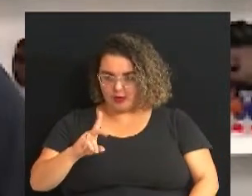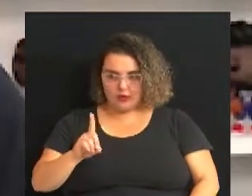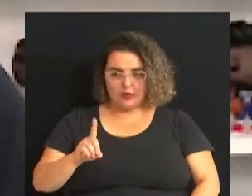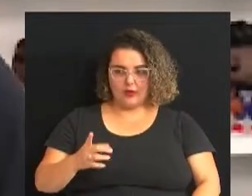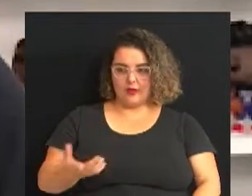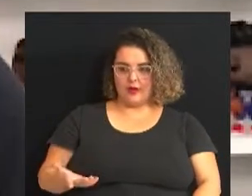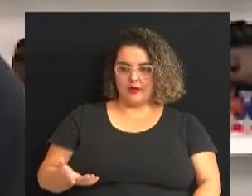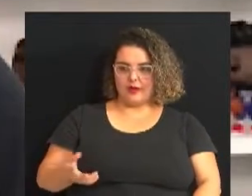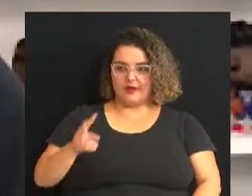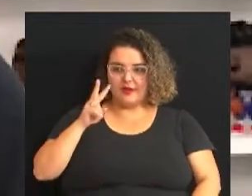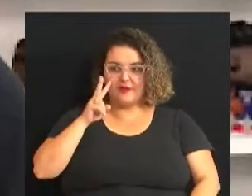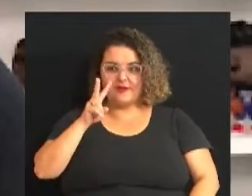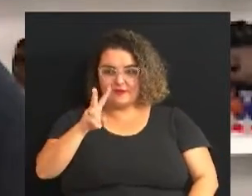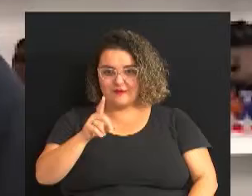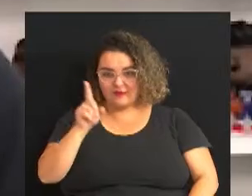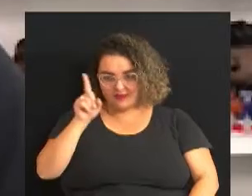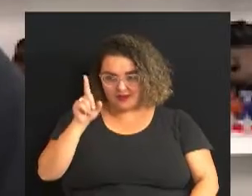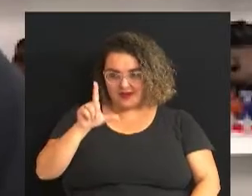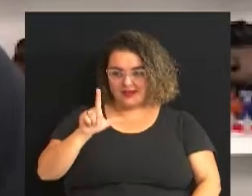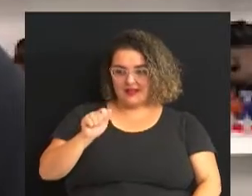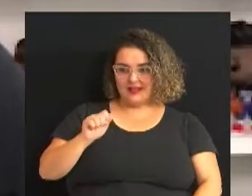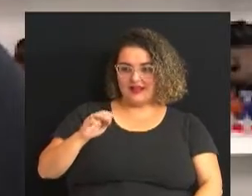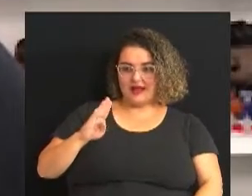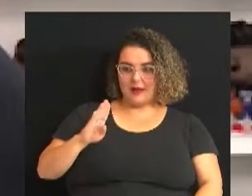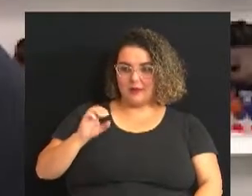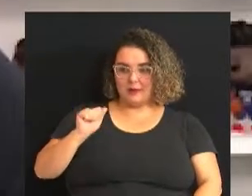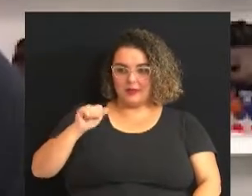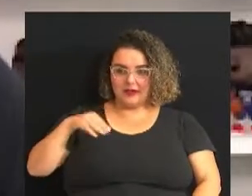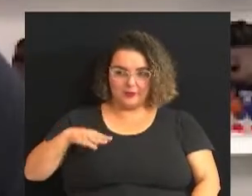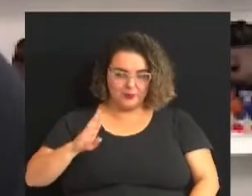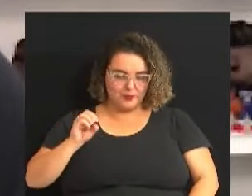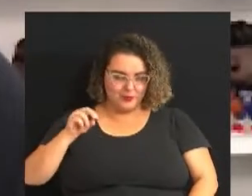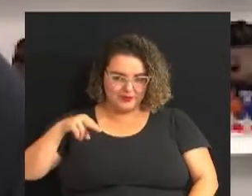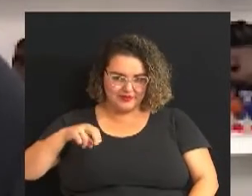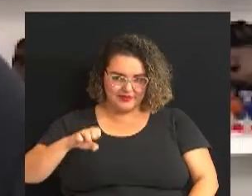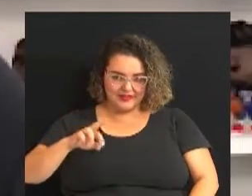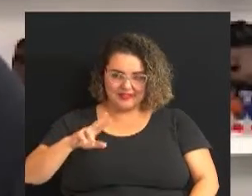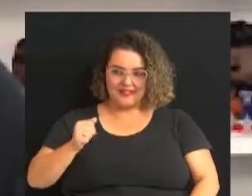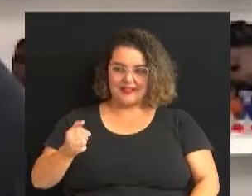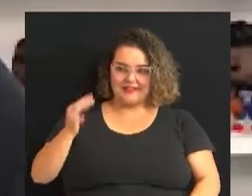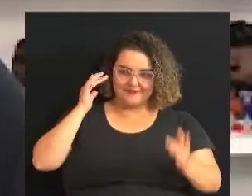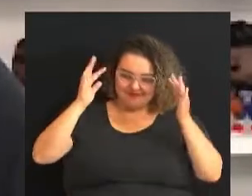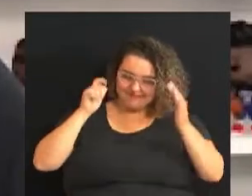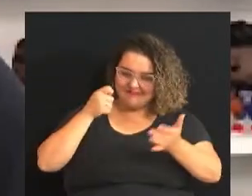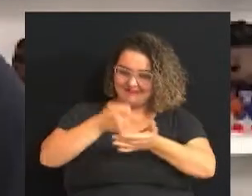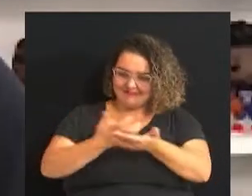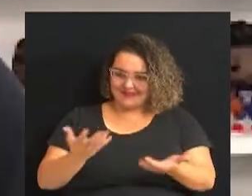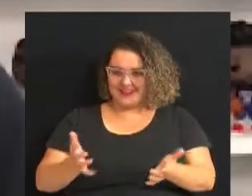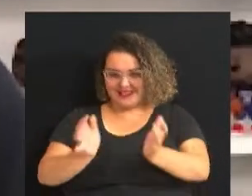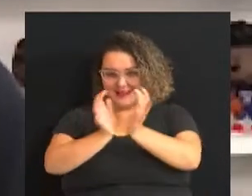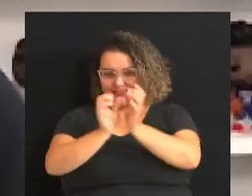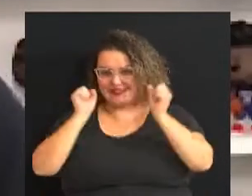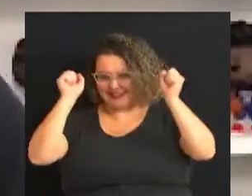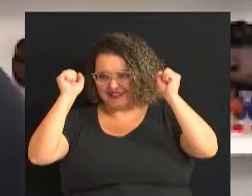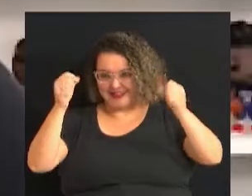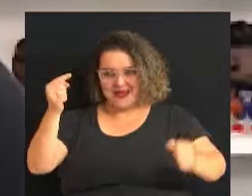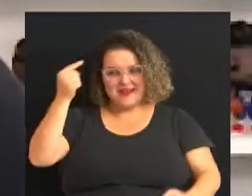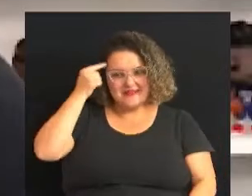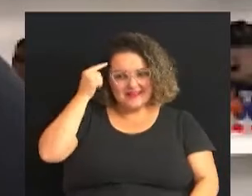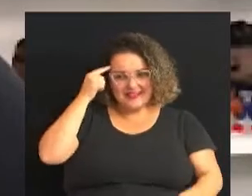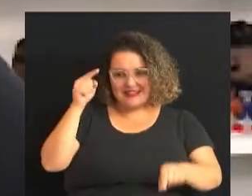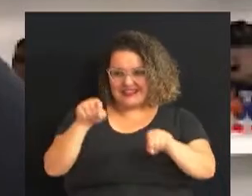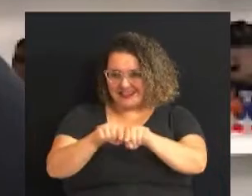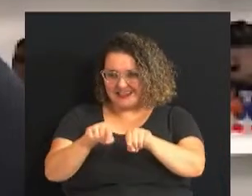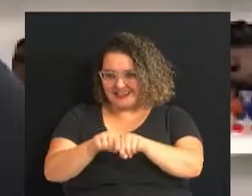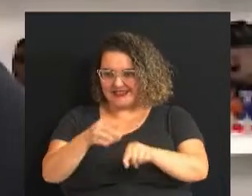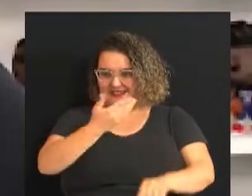Corinthians lá em La Bombonera e mais legal de tudo, o cara realizar esse sonho com a classificação. Então pensei muito nele também,